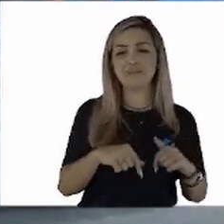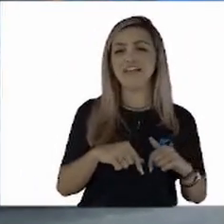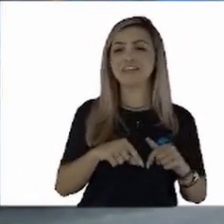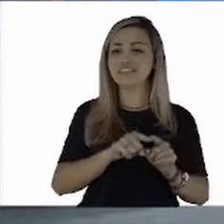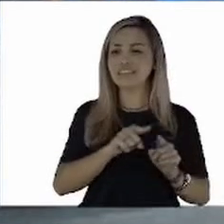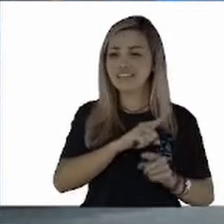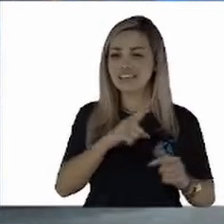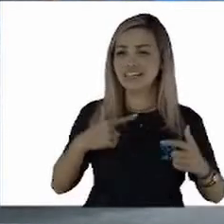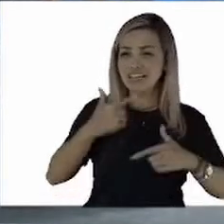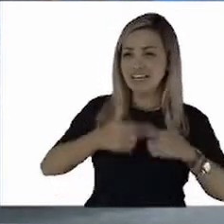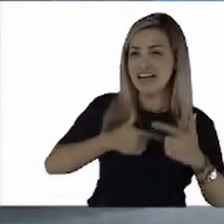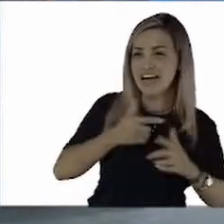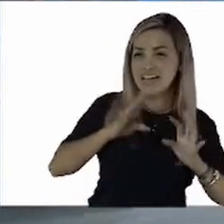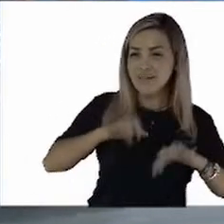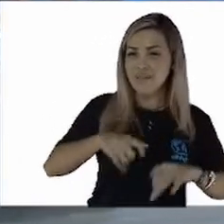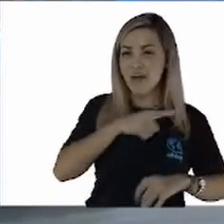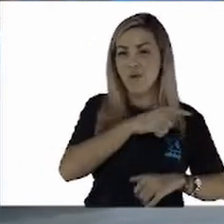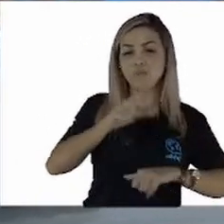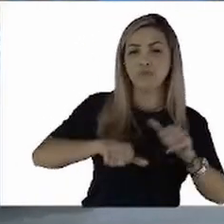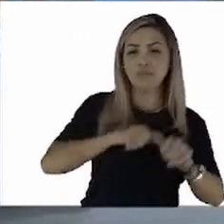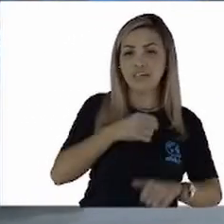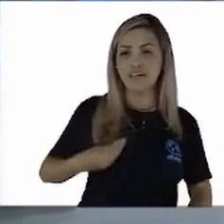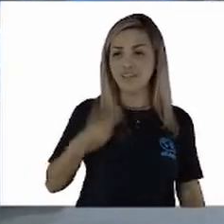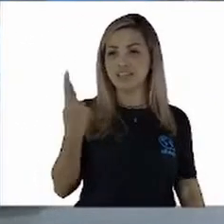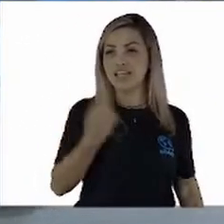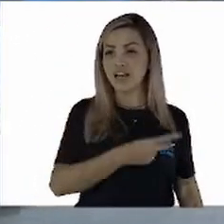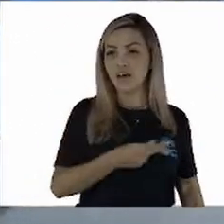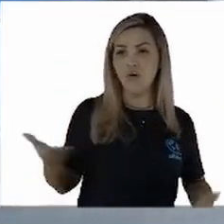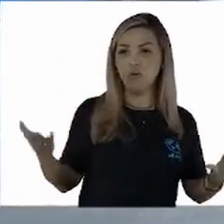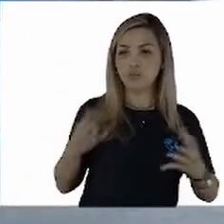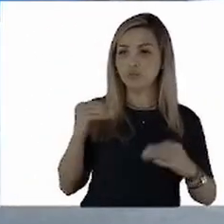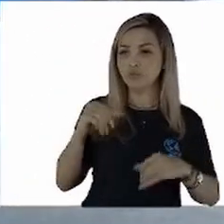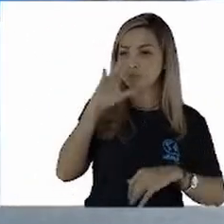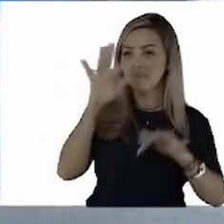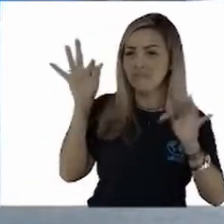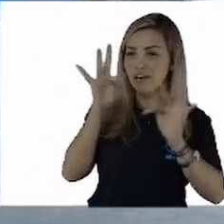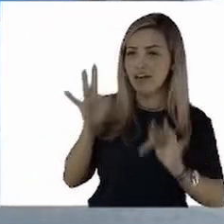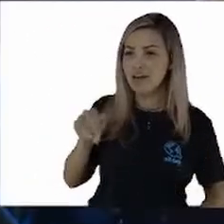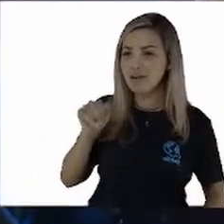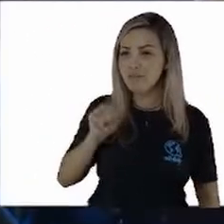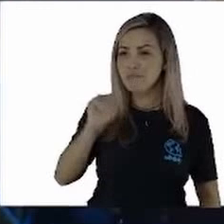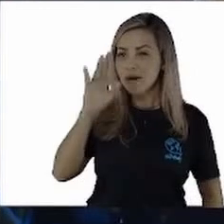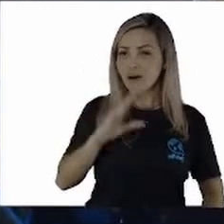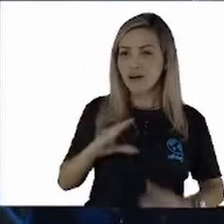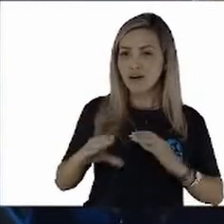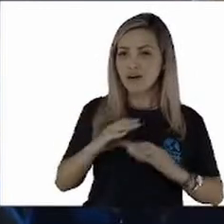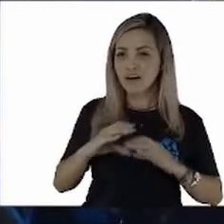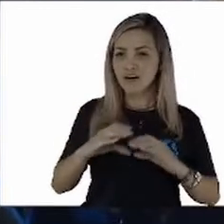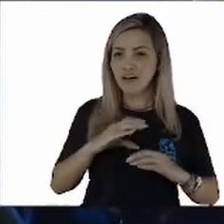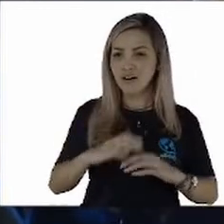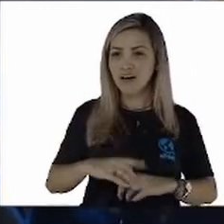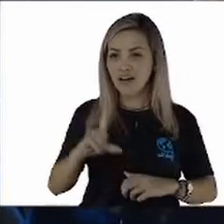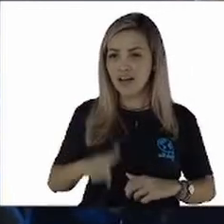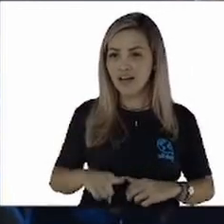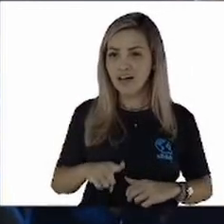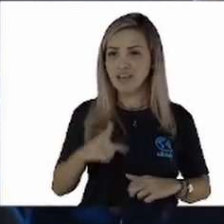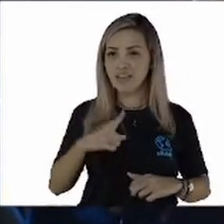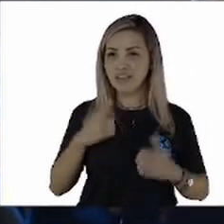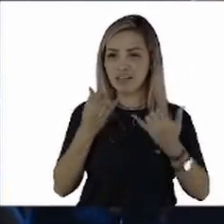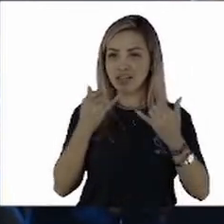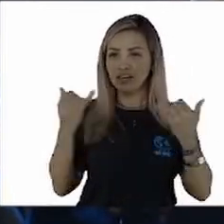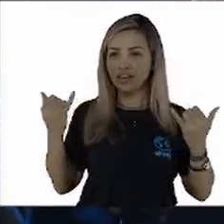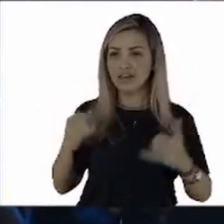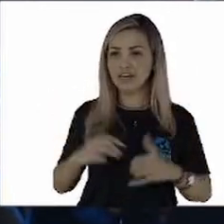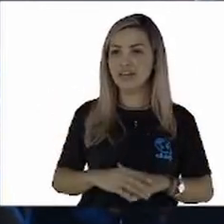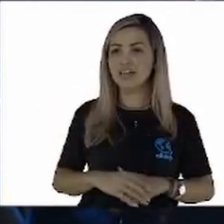de mal com o mundo, e aos poucos eu transformei a vida de Robson, hoje está muito mais feliz, está muito mais comunicativo, né, Robson, por causa dessa energia